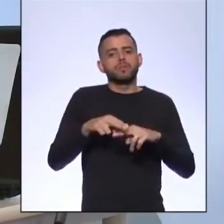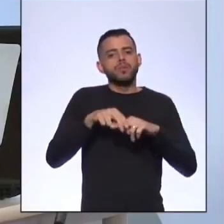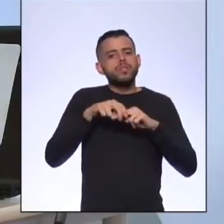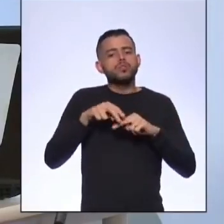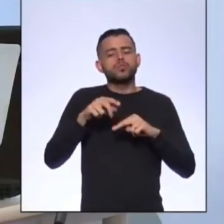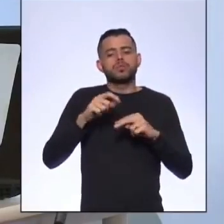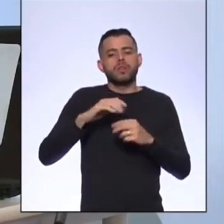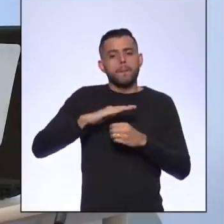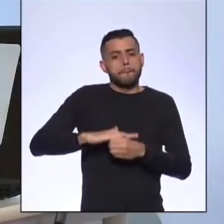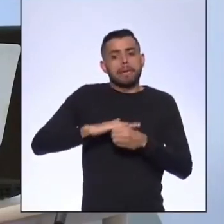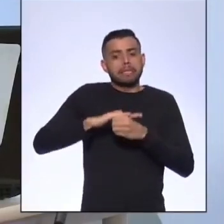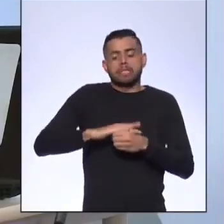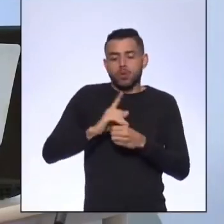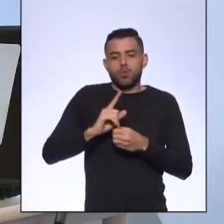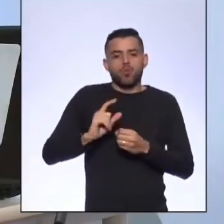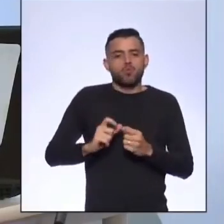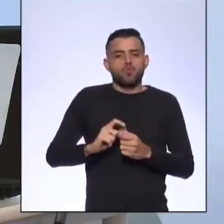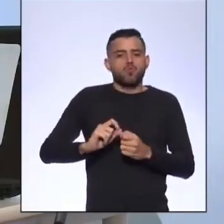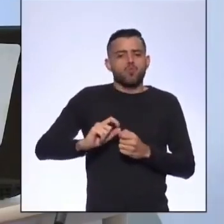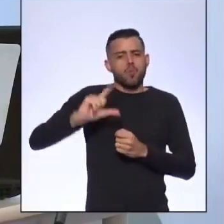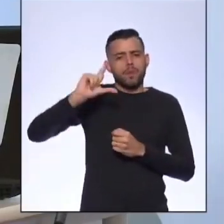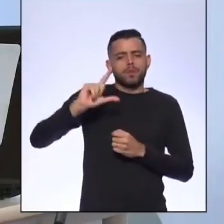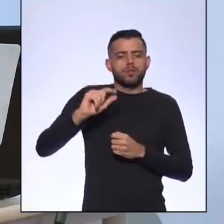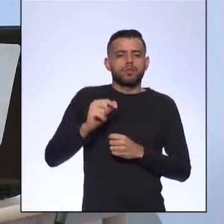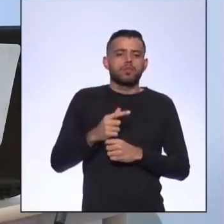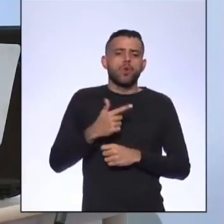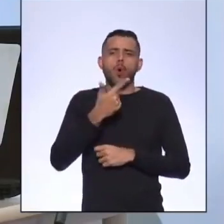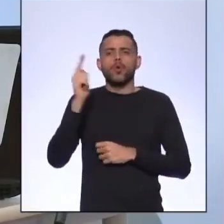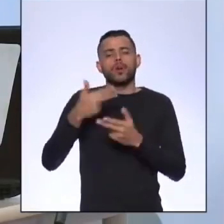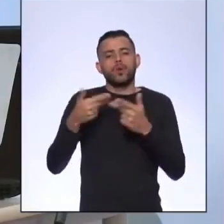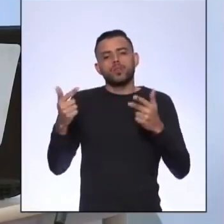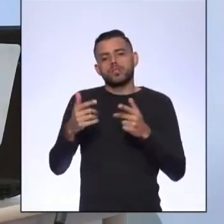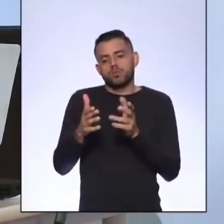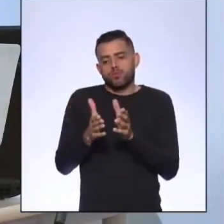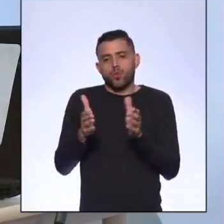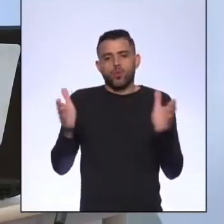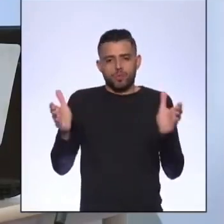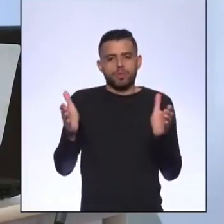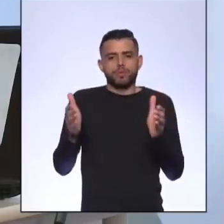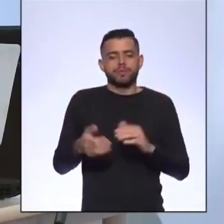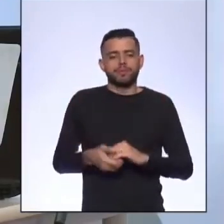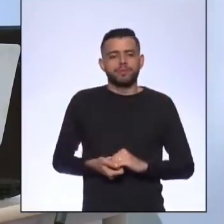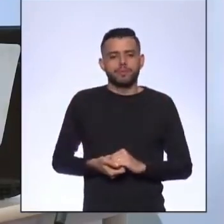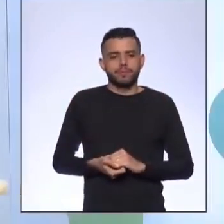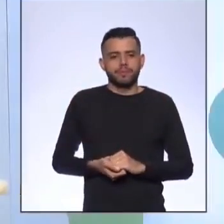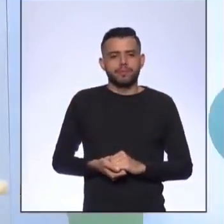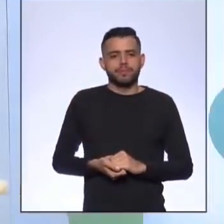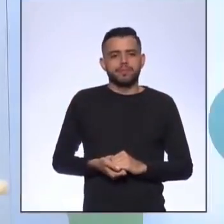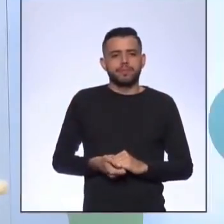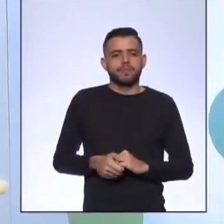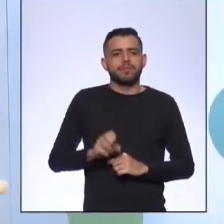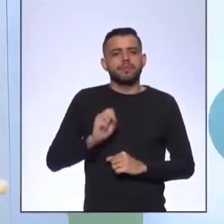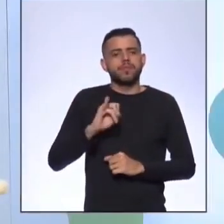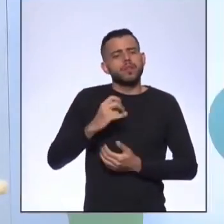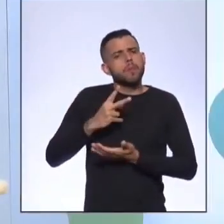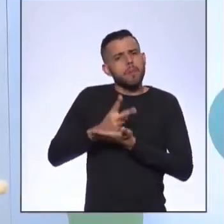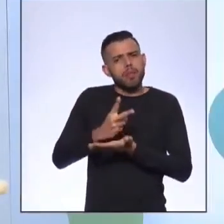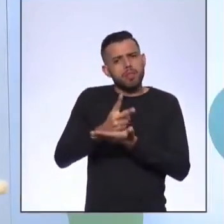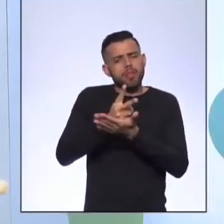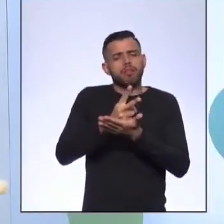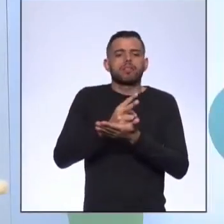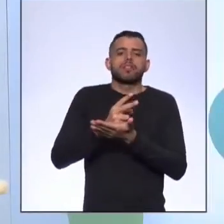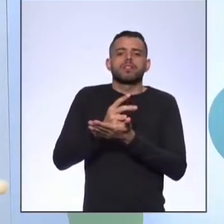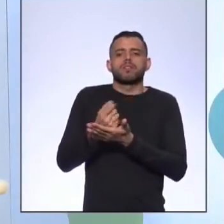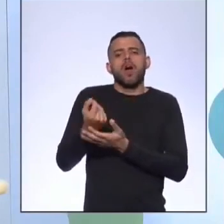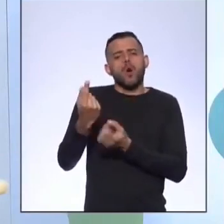da pressão, né? Então, houve aumento de outra variável, né? Que nesse caso foi o volume. Isso. Muito bem. Se eu manter uma constante, alguma tem que variar.